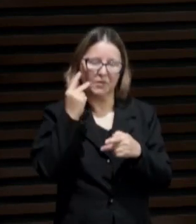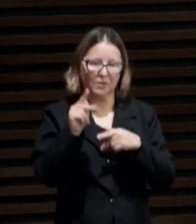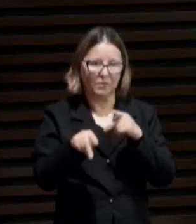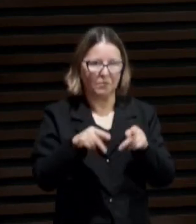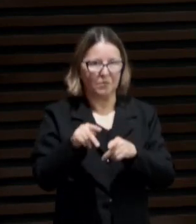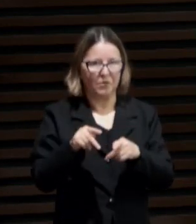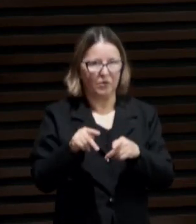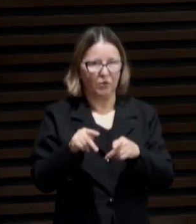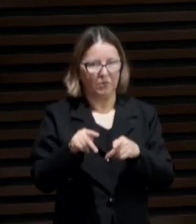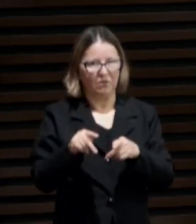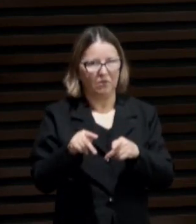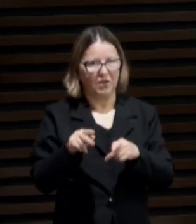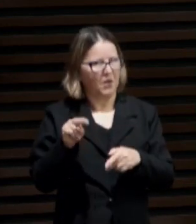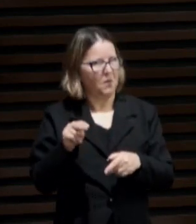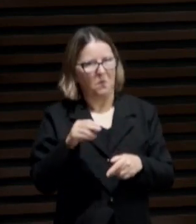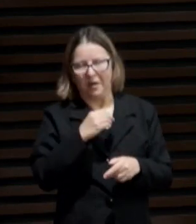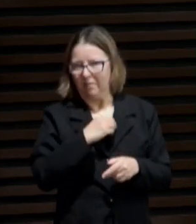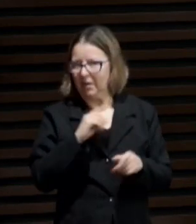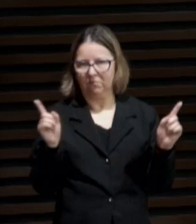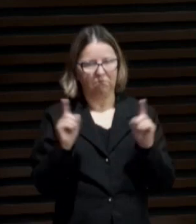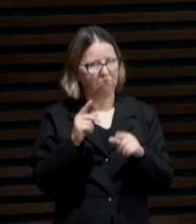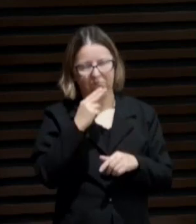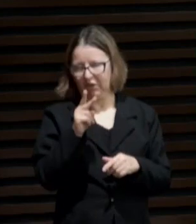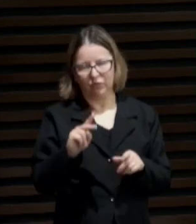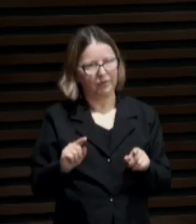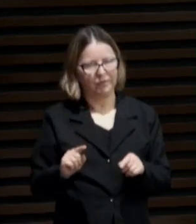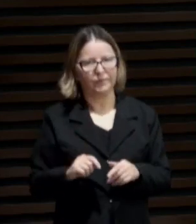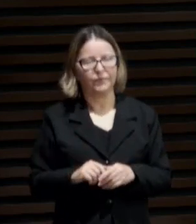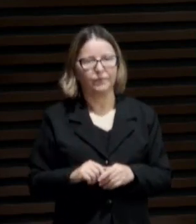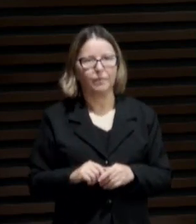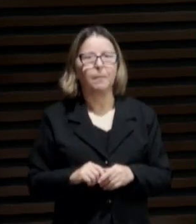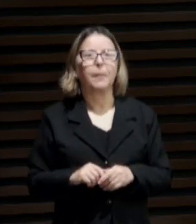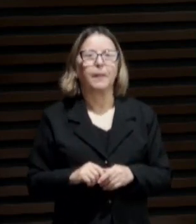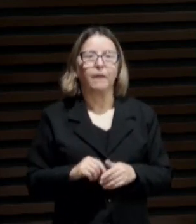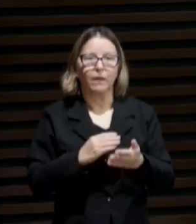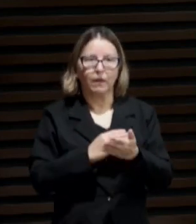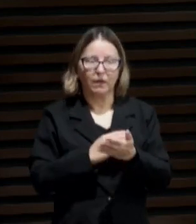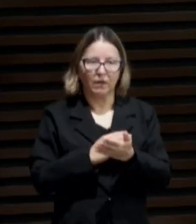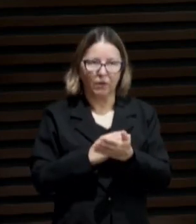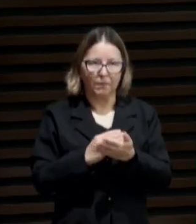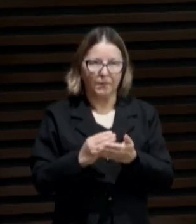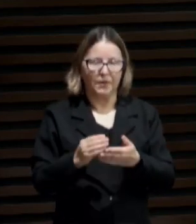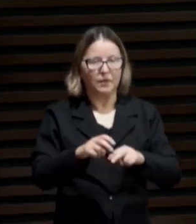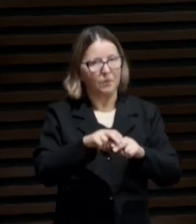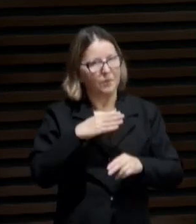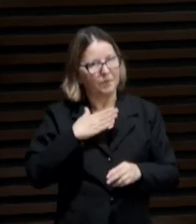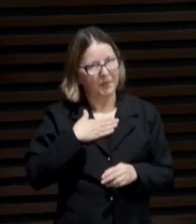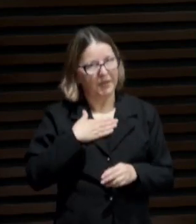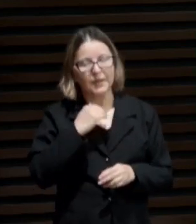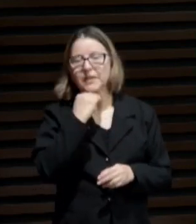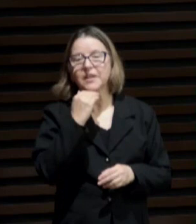com um público que não peca. Eu acho que não. Como eu disse aqui, a começar por mim, ninguém aqui escapa.